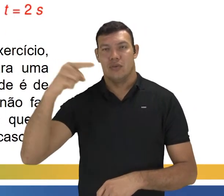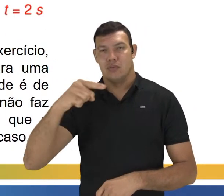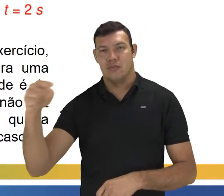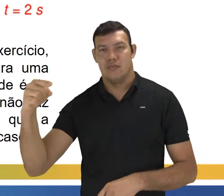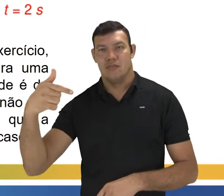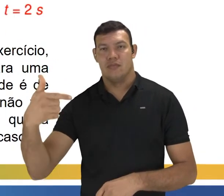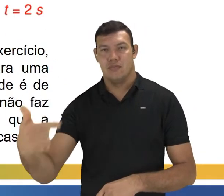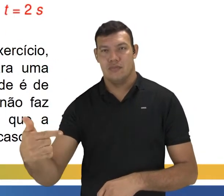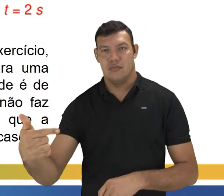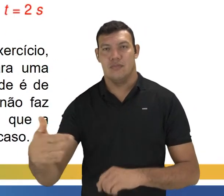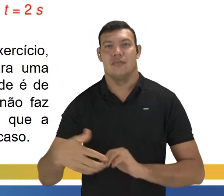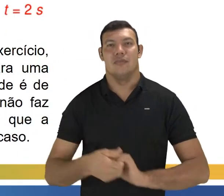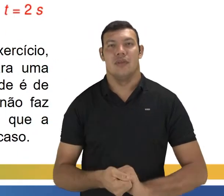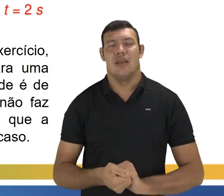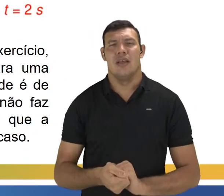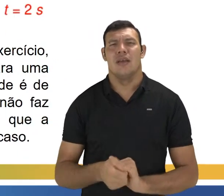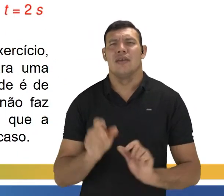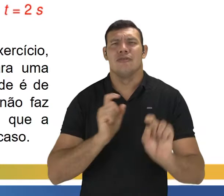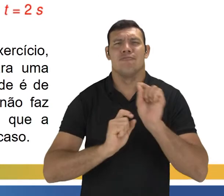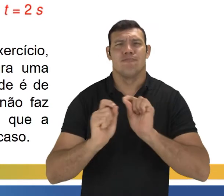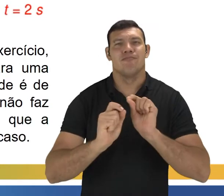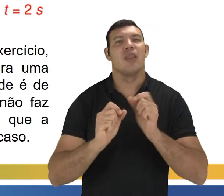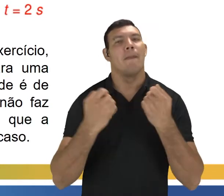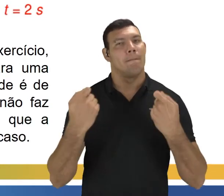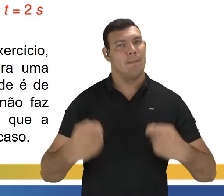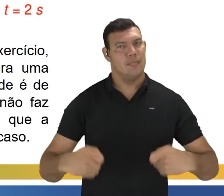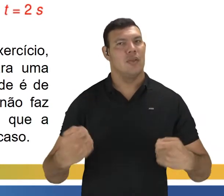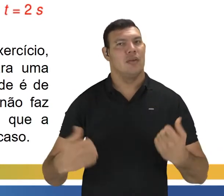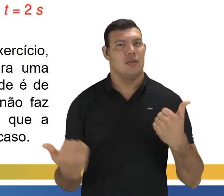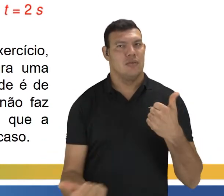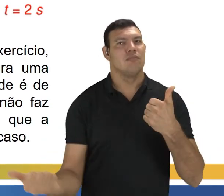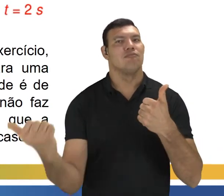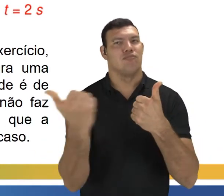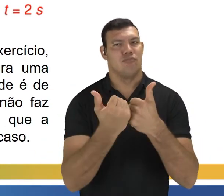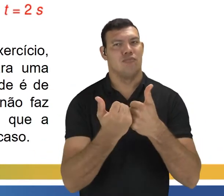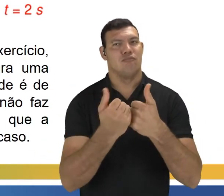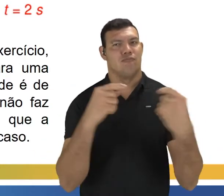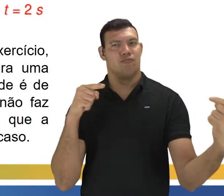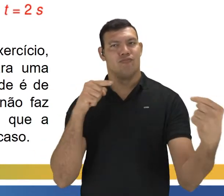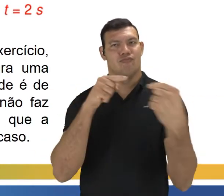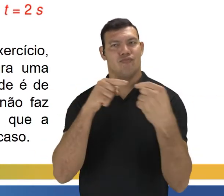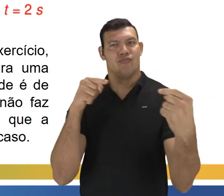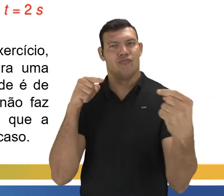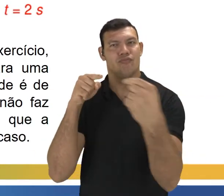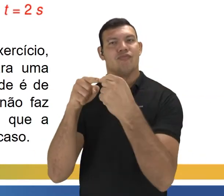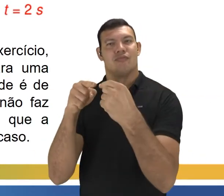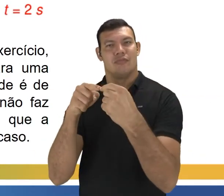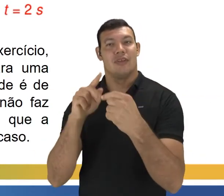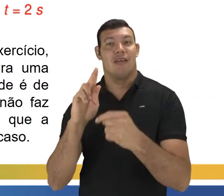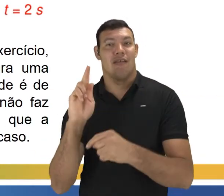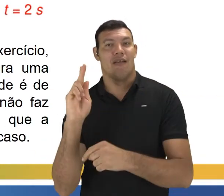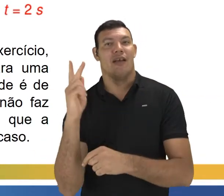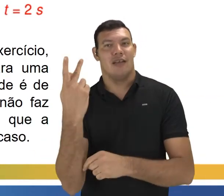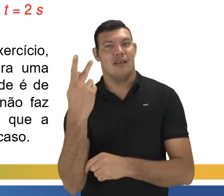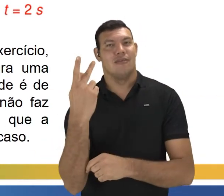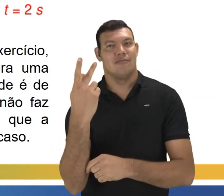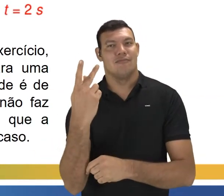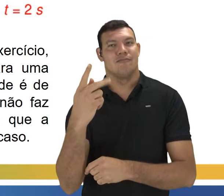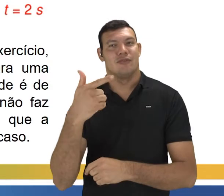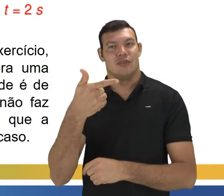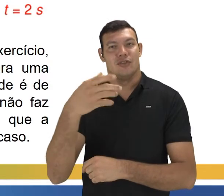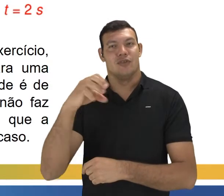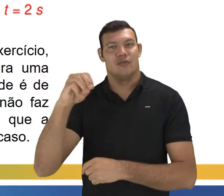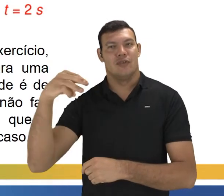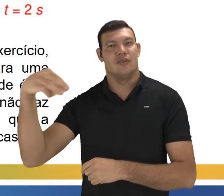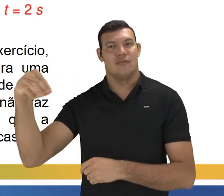sobre dois quando está resolvendo o problema dessa natureza a gente tem que entender que a gente substitui na equação seus valores